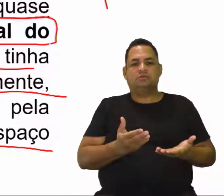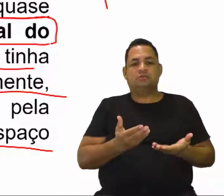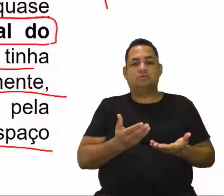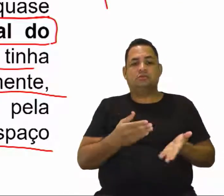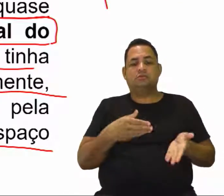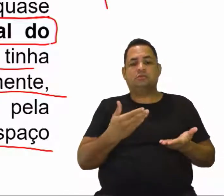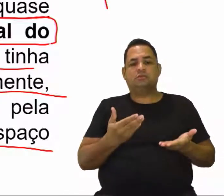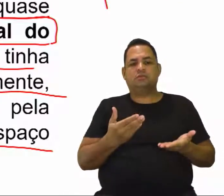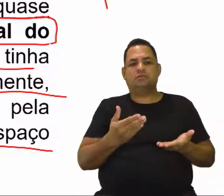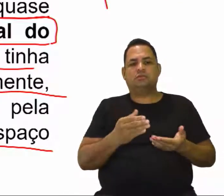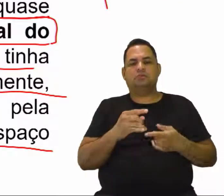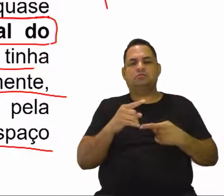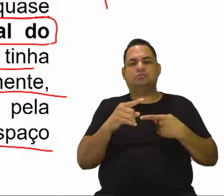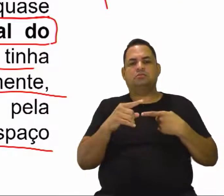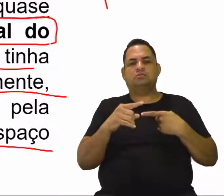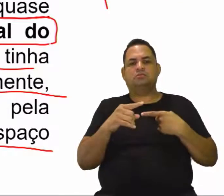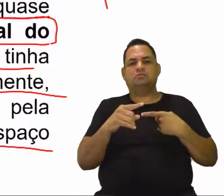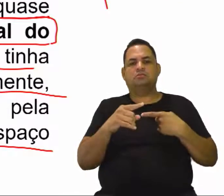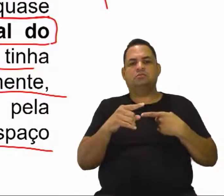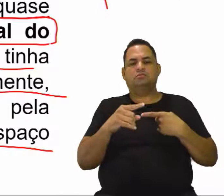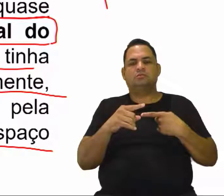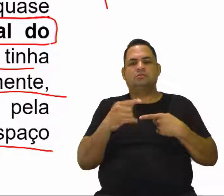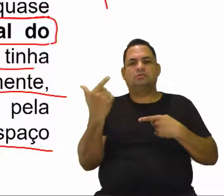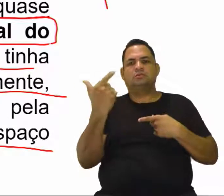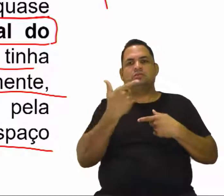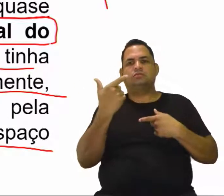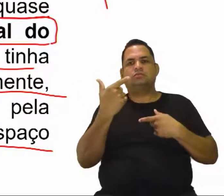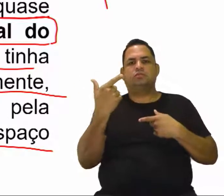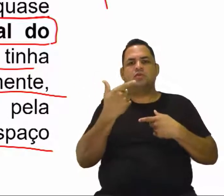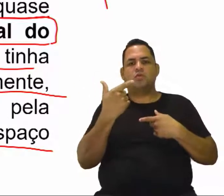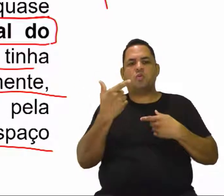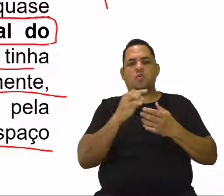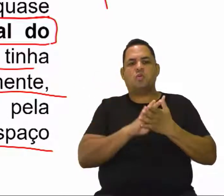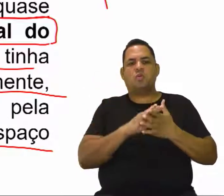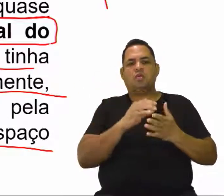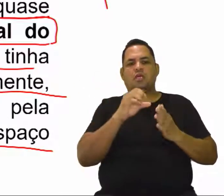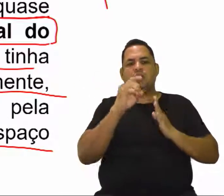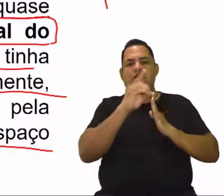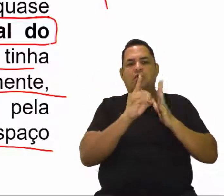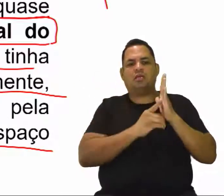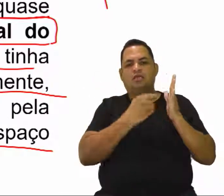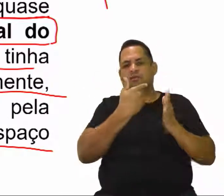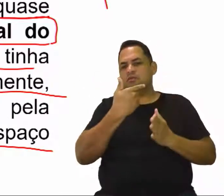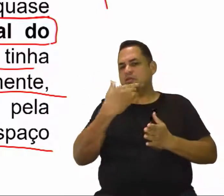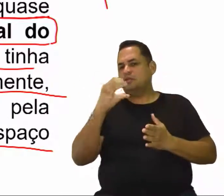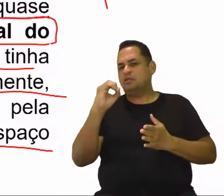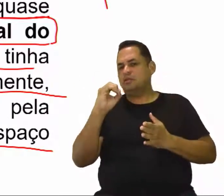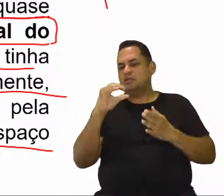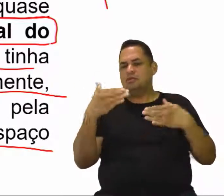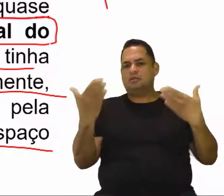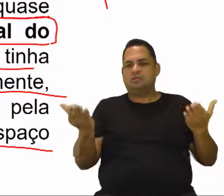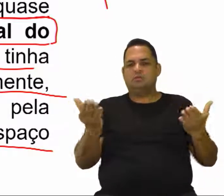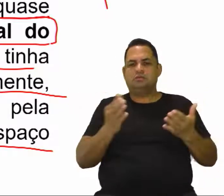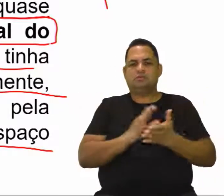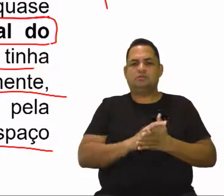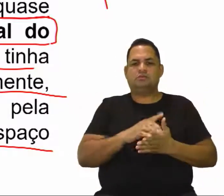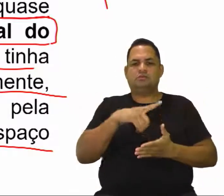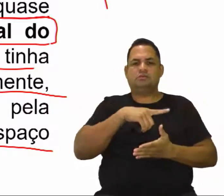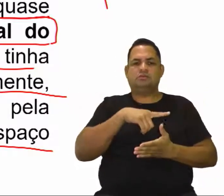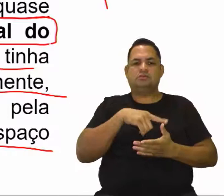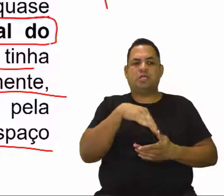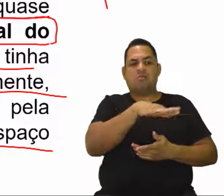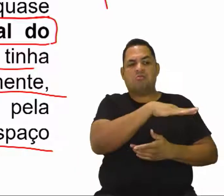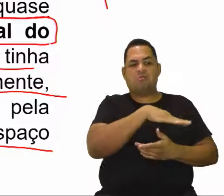aí, ó, logo na segunda década do século XX, já estamos no século XXI, ainda tem campo